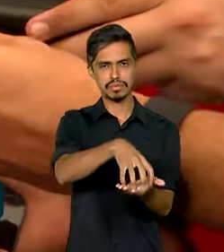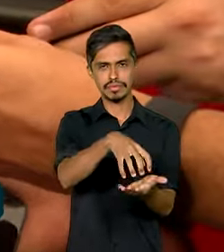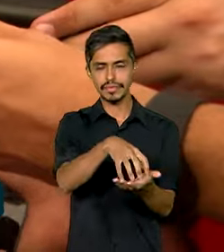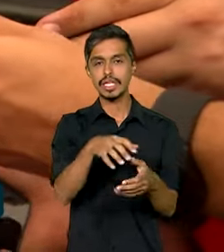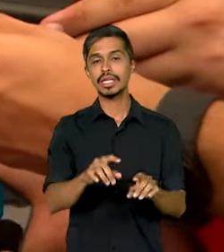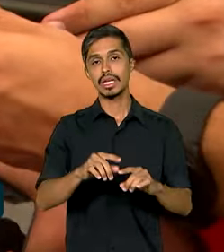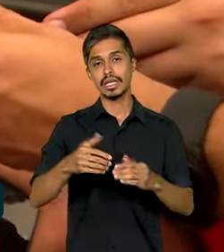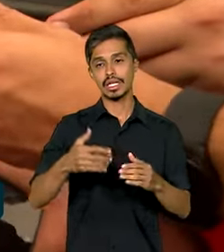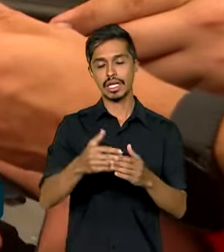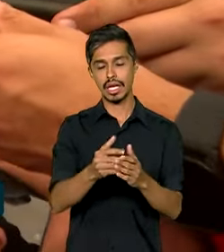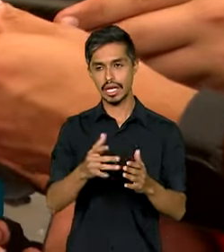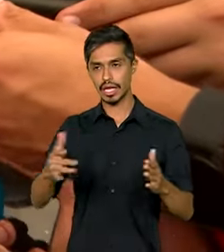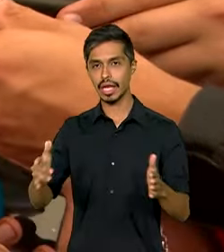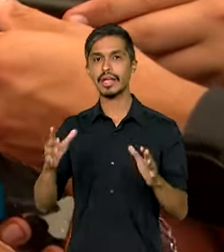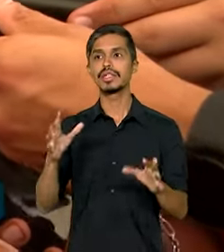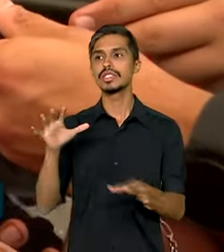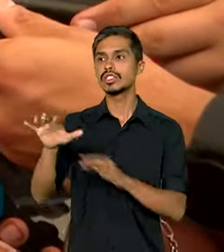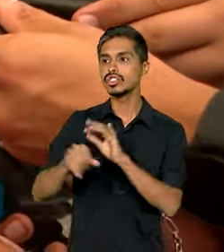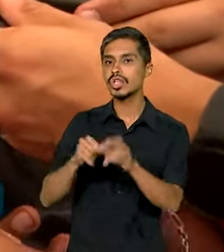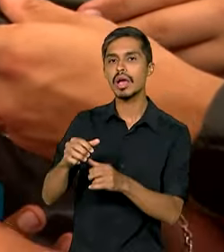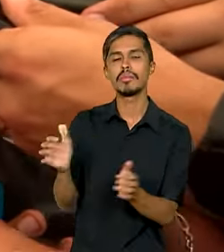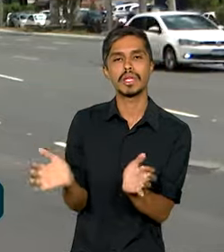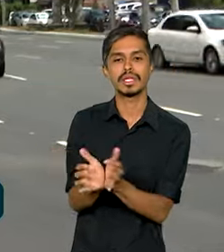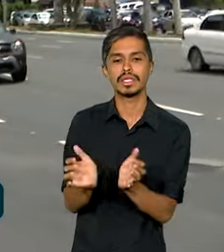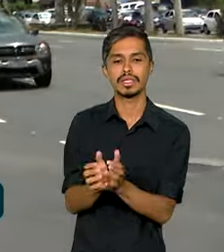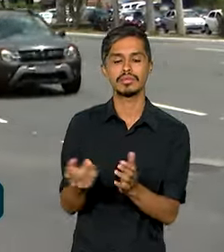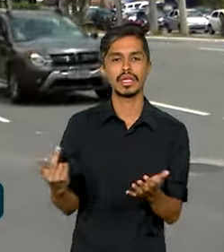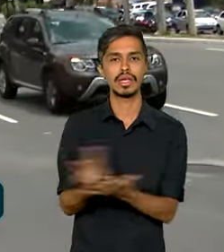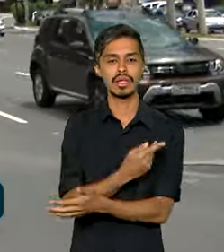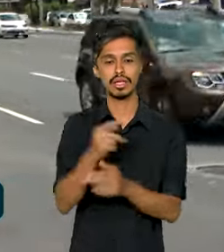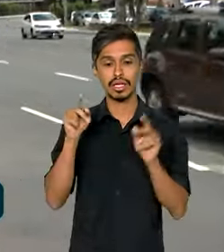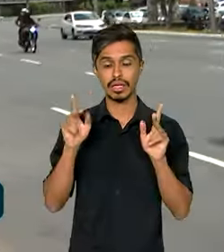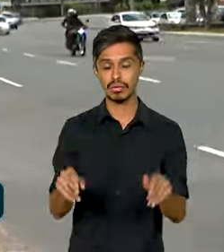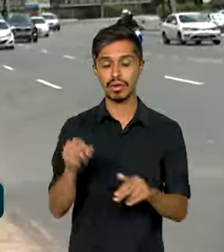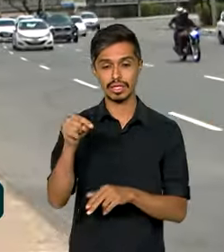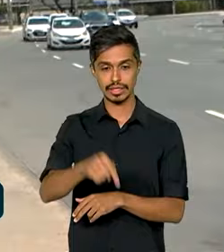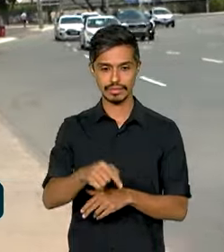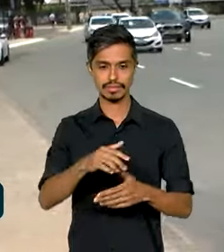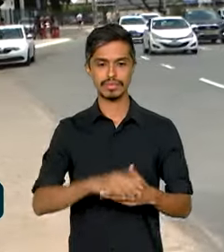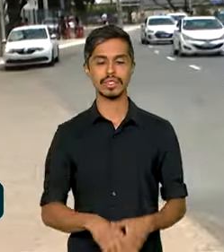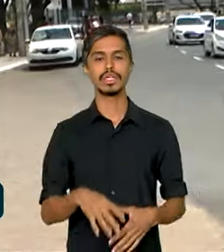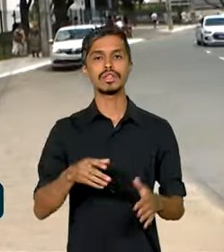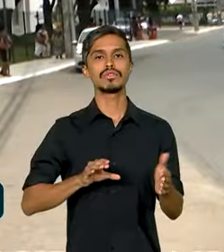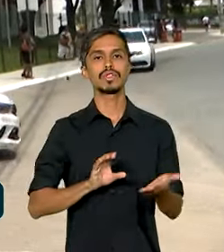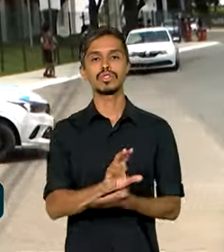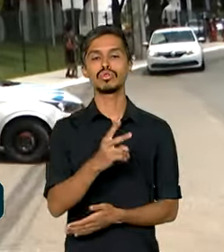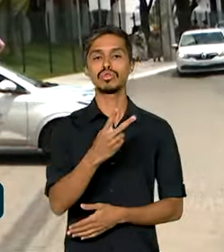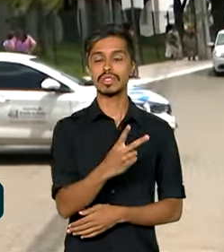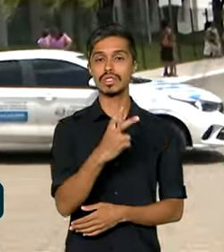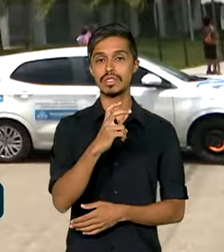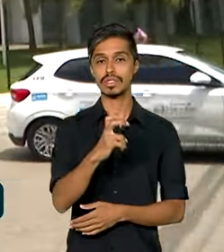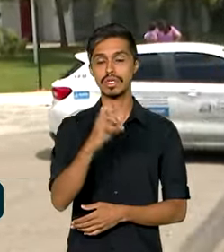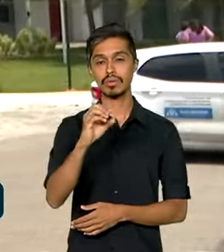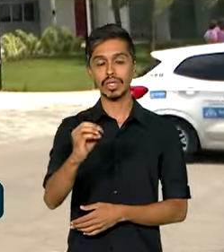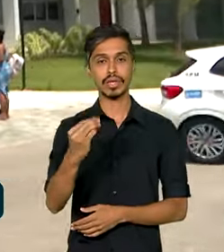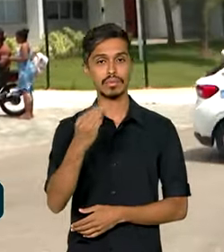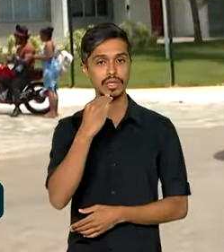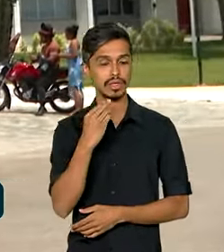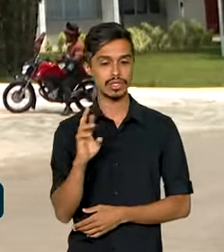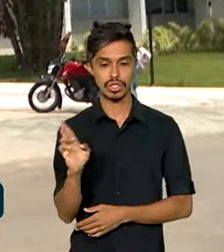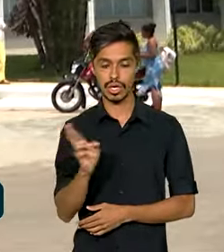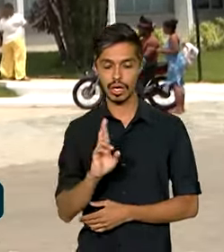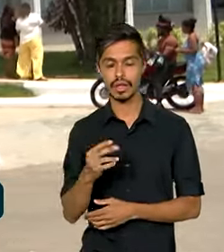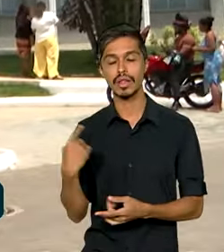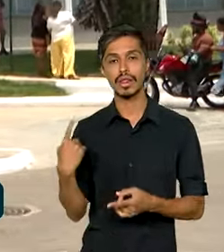fazendo a composição da equipe como foi aqui os investimentos de quase 250 milhões deais vem